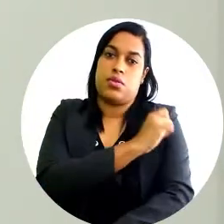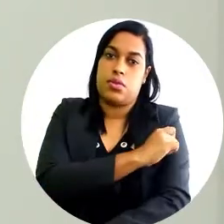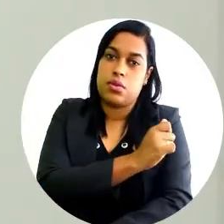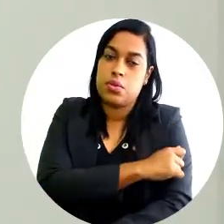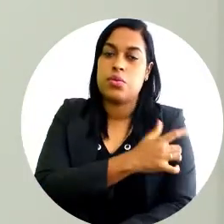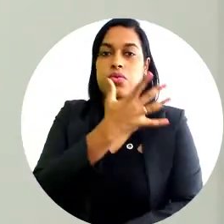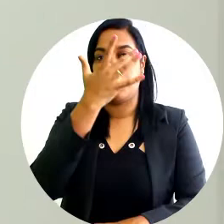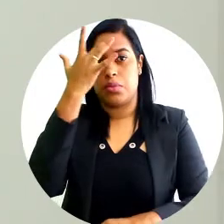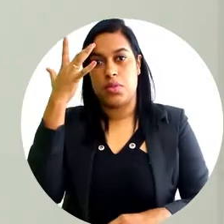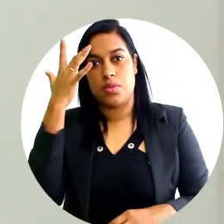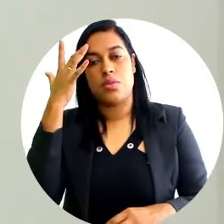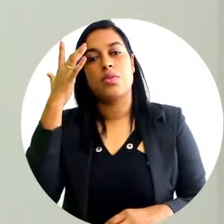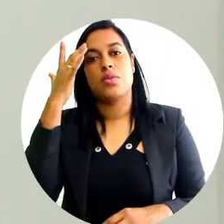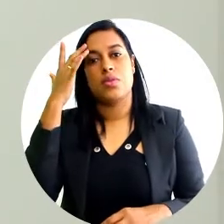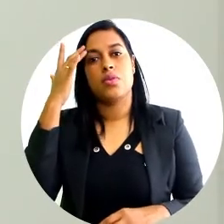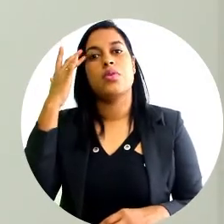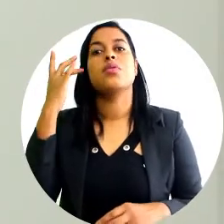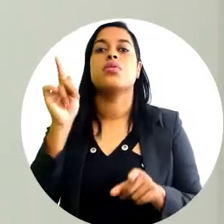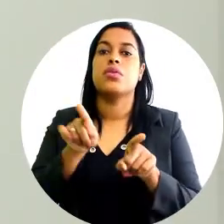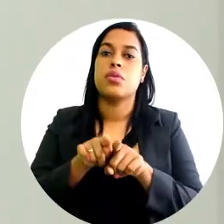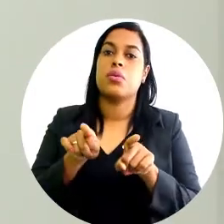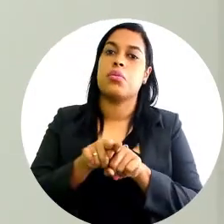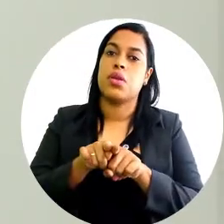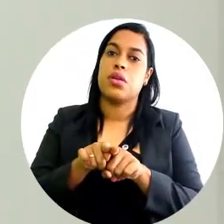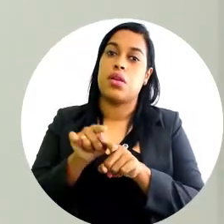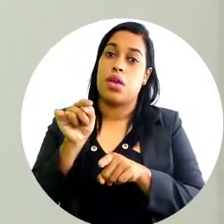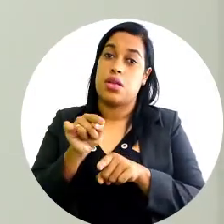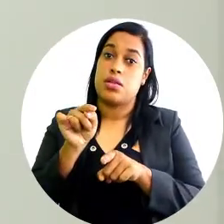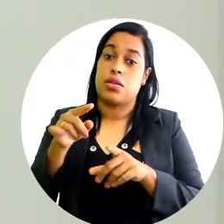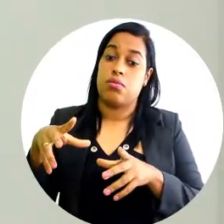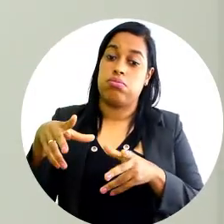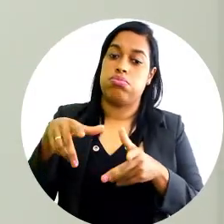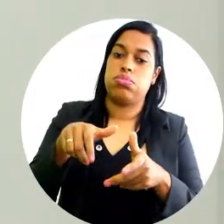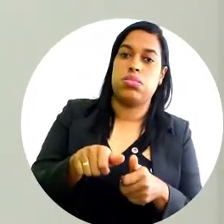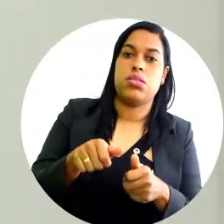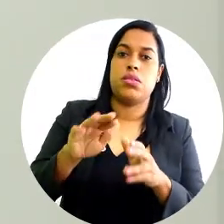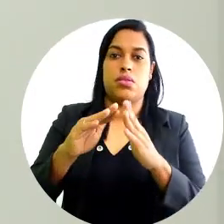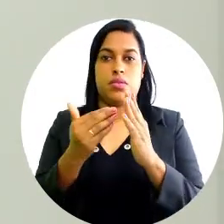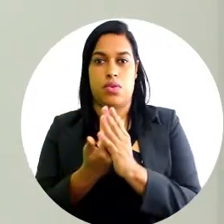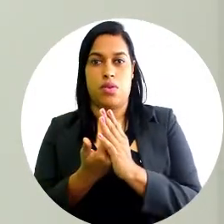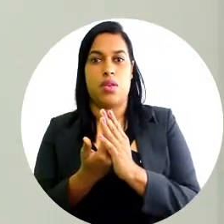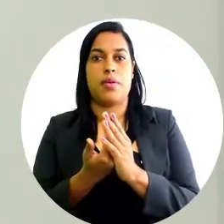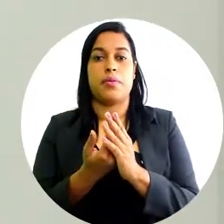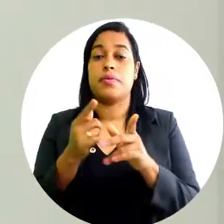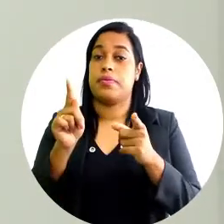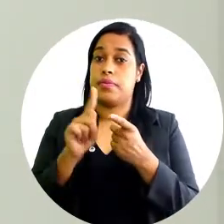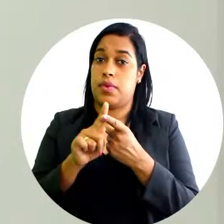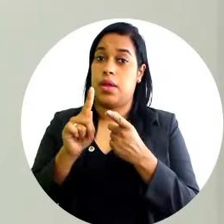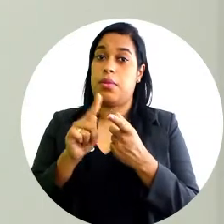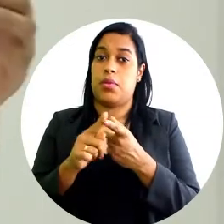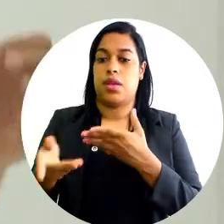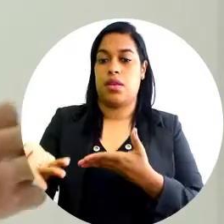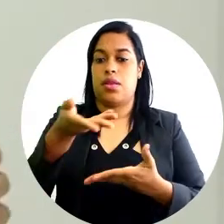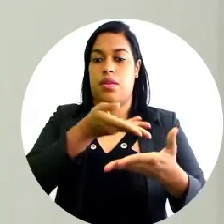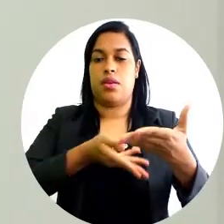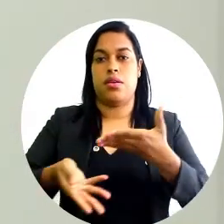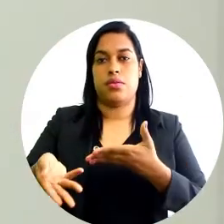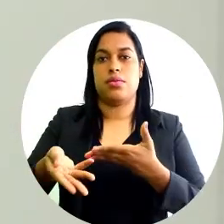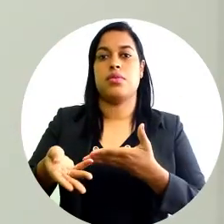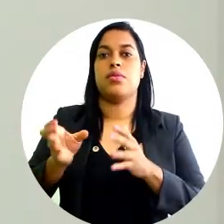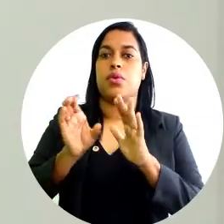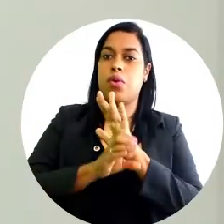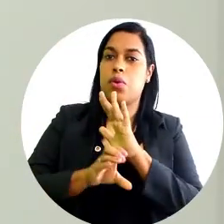alunos e pessoas que compõem esse universo escolar. E também, relacionando